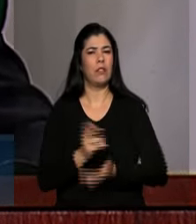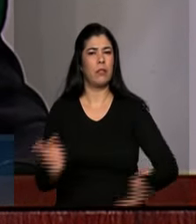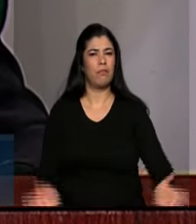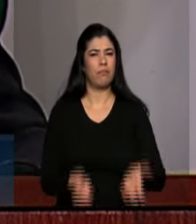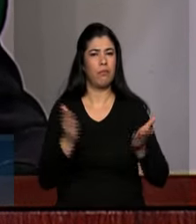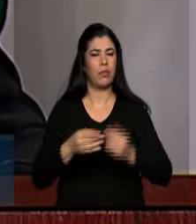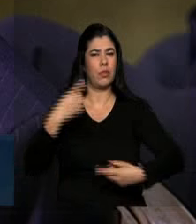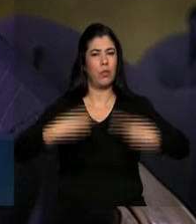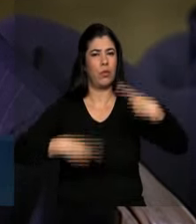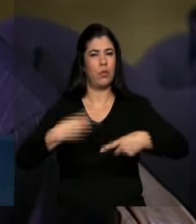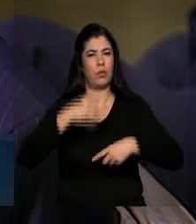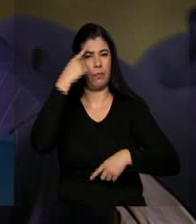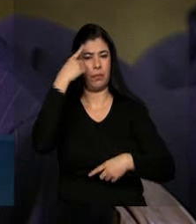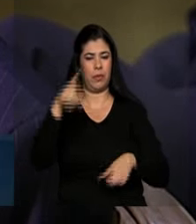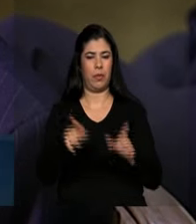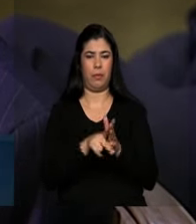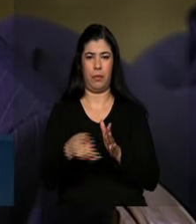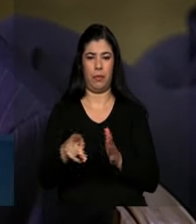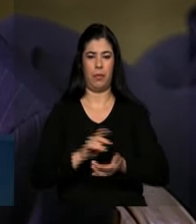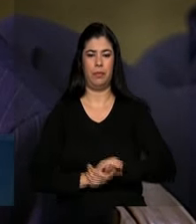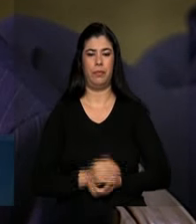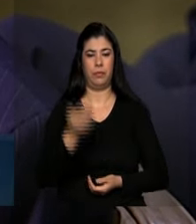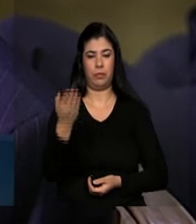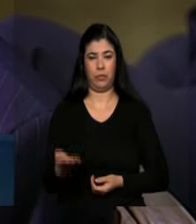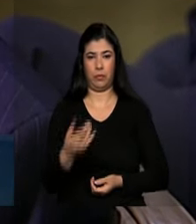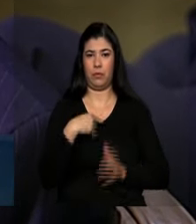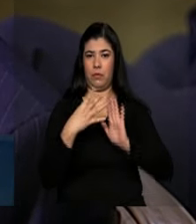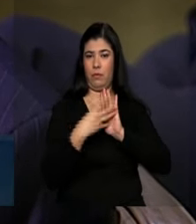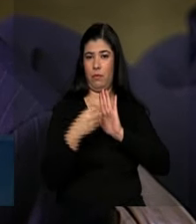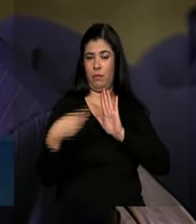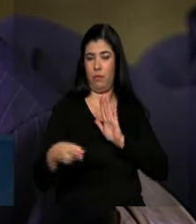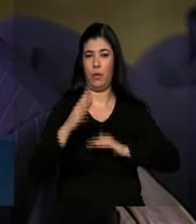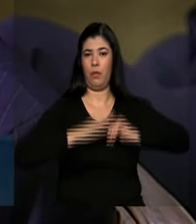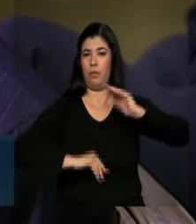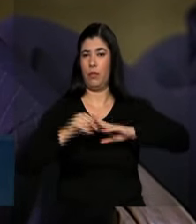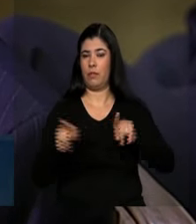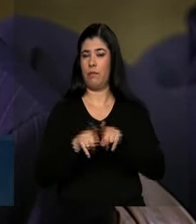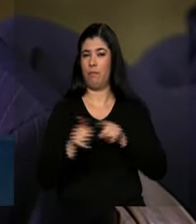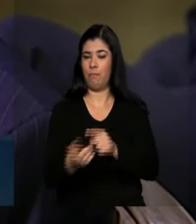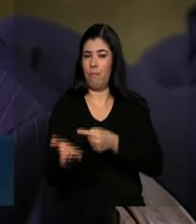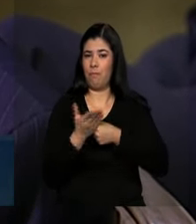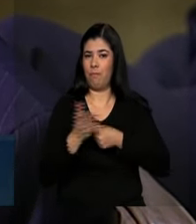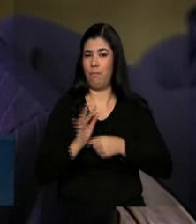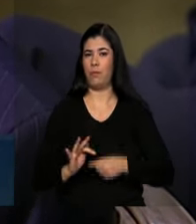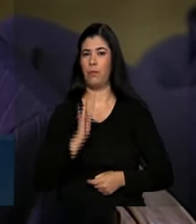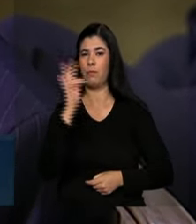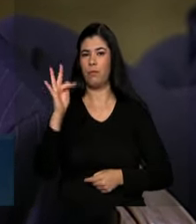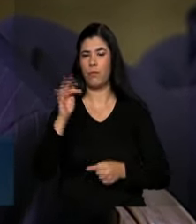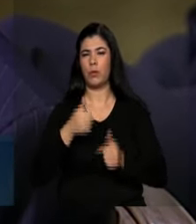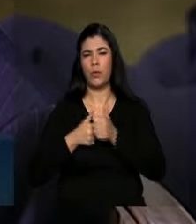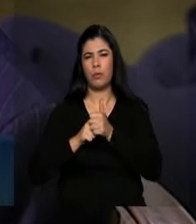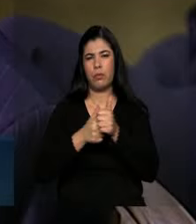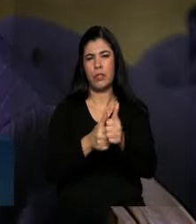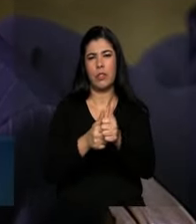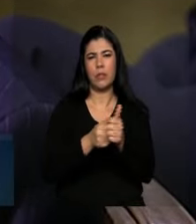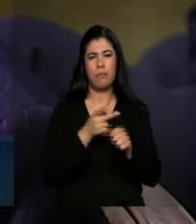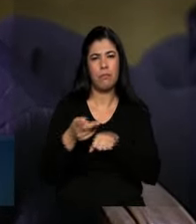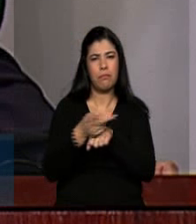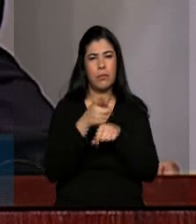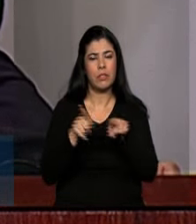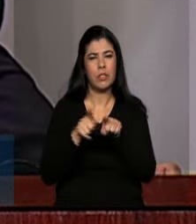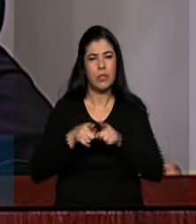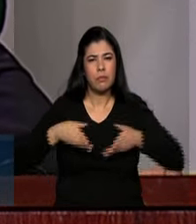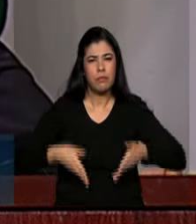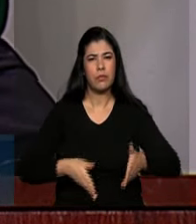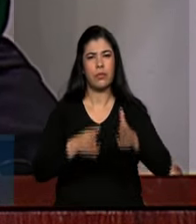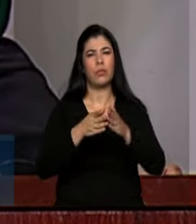amplo debate de ideias. Seu exemplo profissional nos servirá de bússola e farol a iluminar o caminho